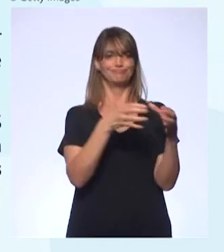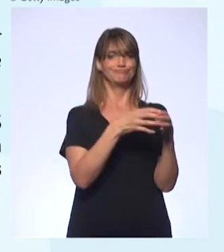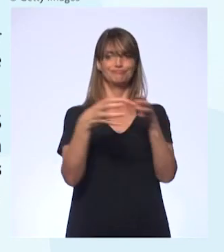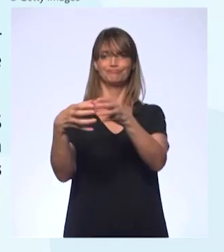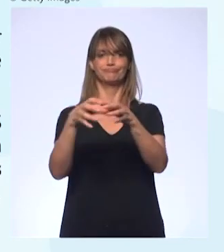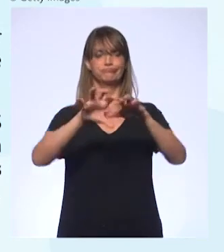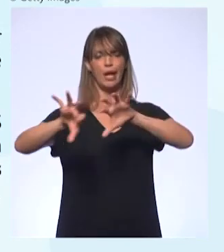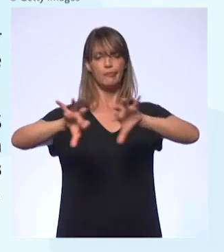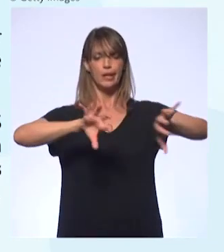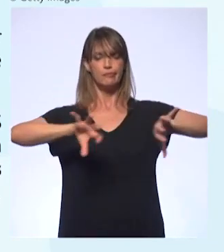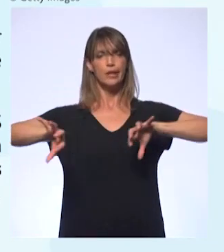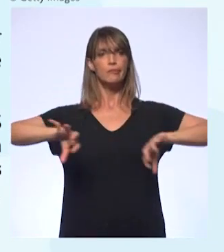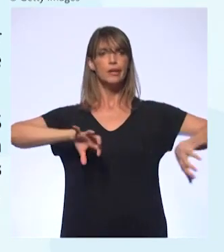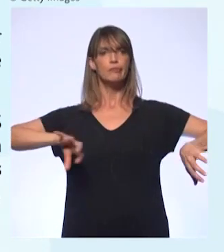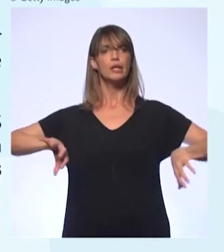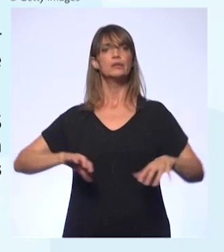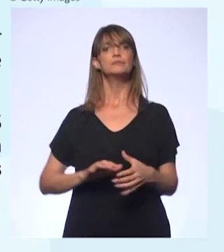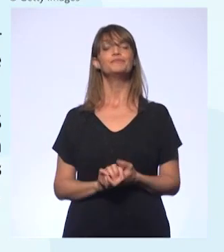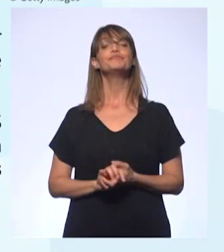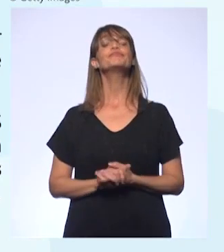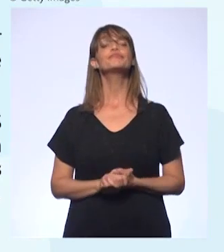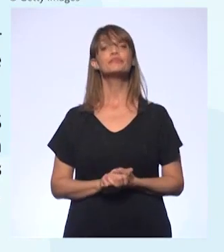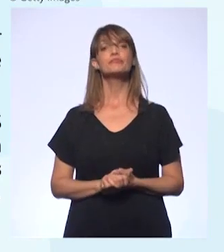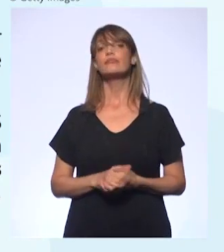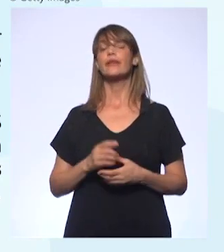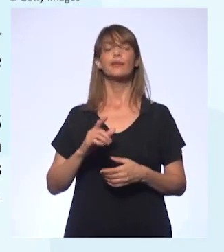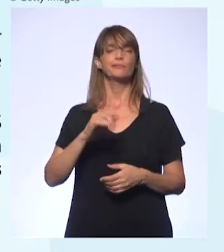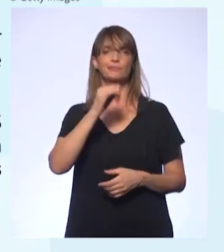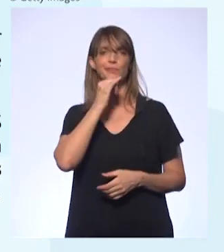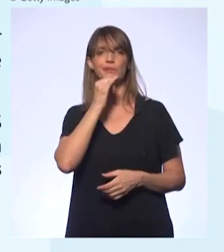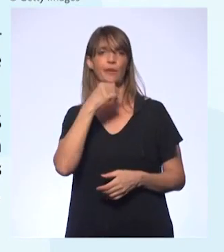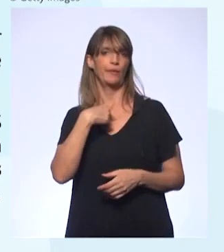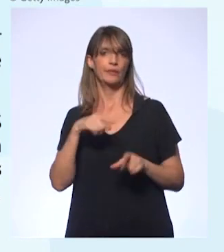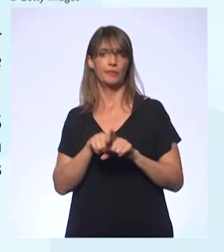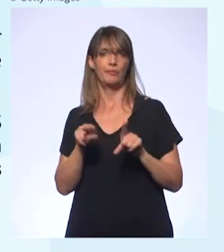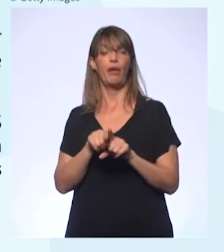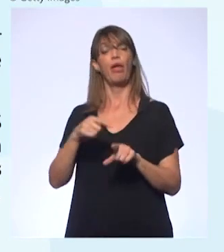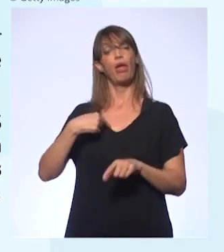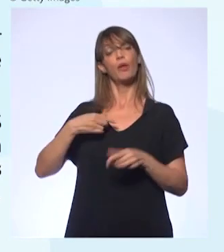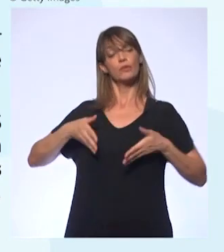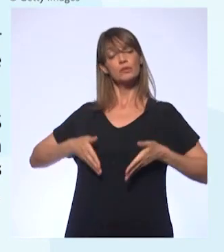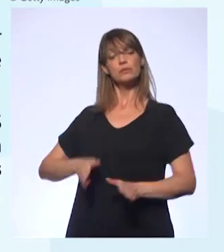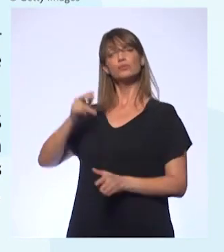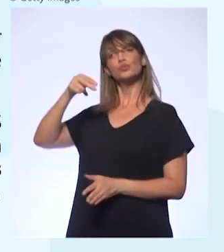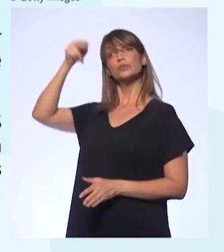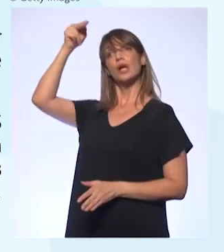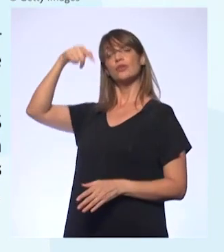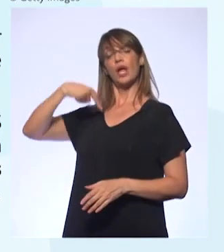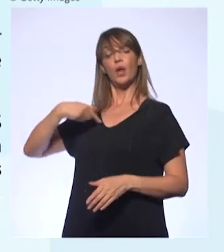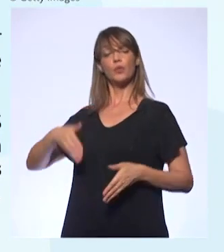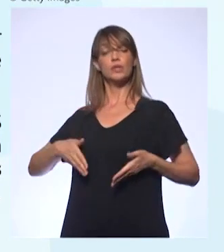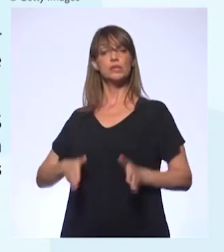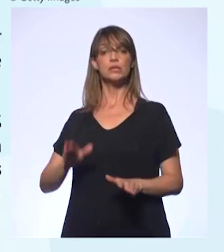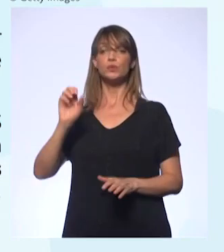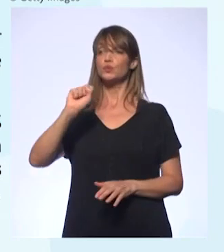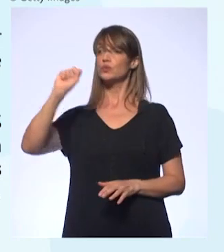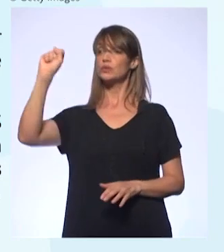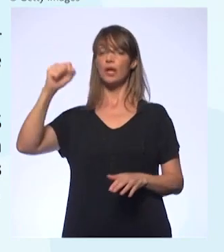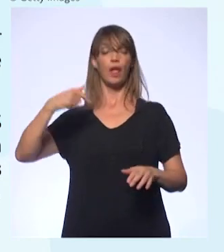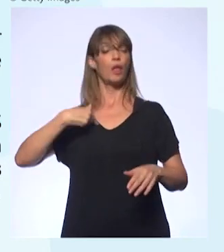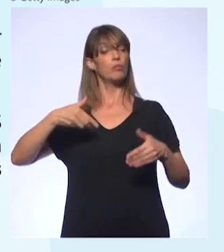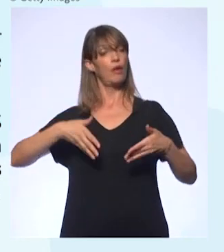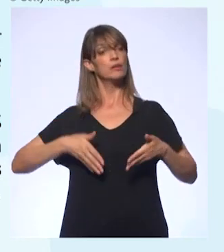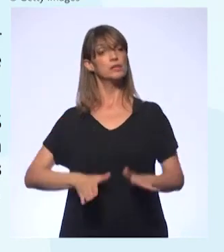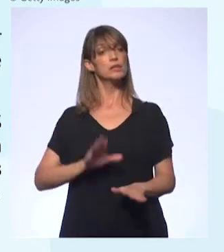de direito que é desigual. A origem, né, por exemplo, eu sou do Nordeste, pessoas que são do Sudeste possuem relações